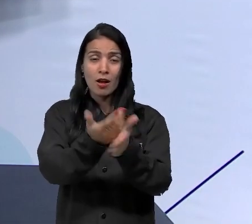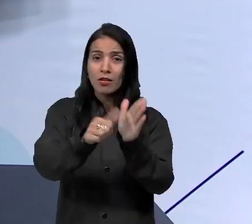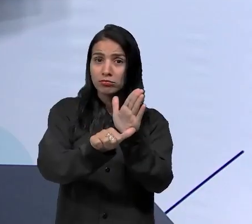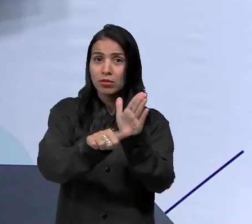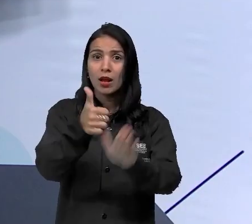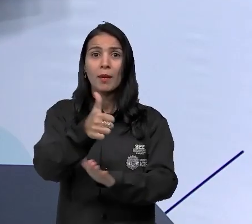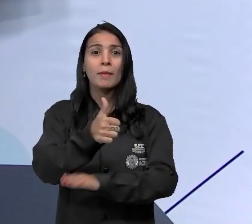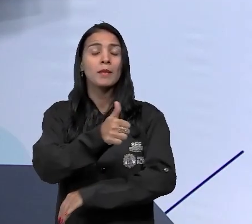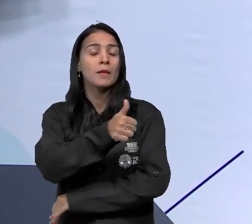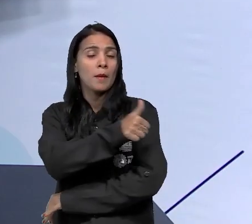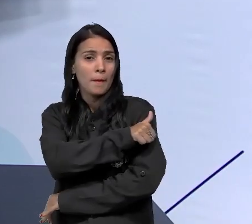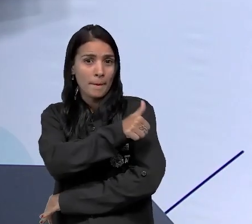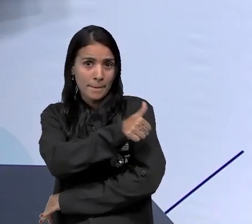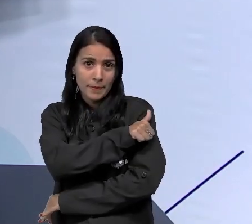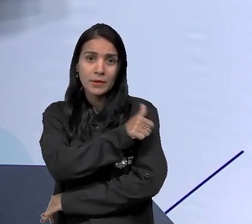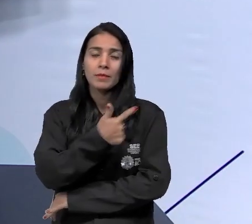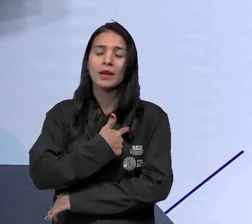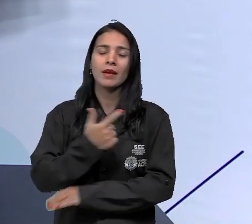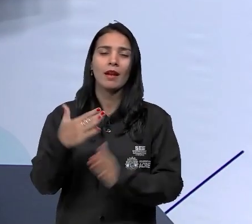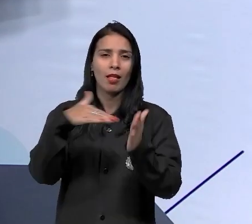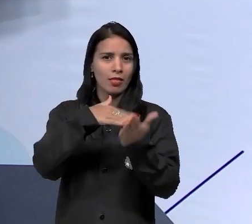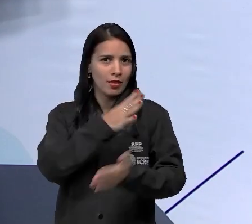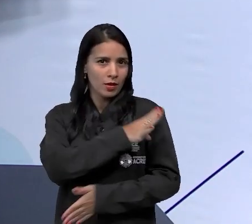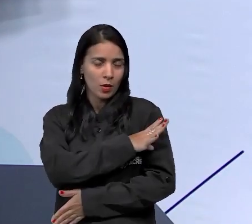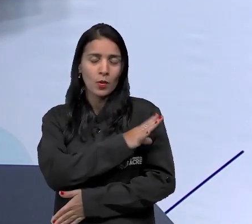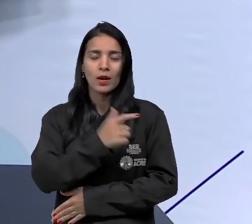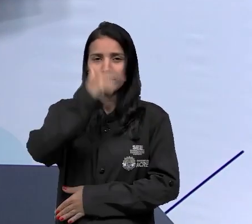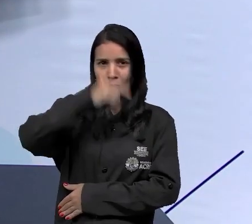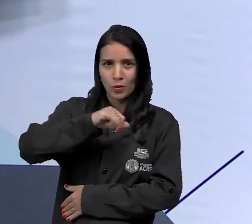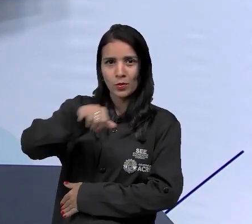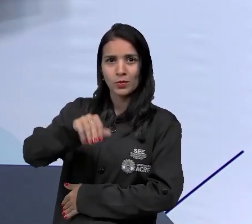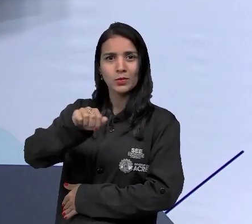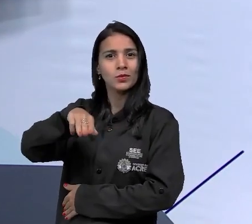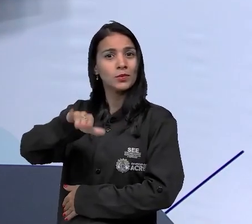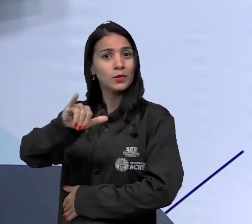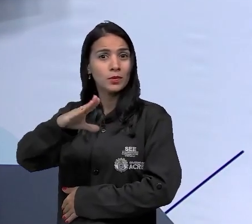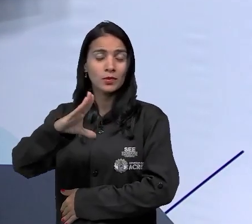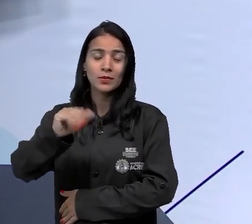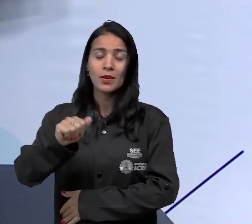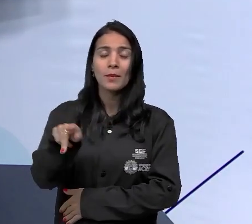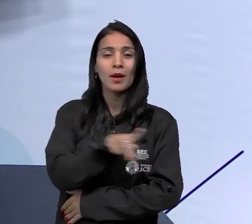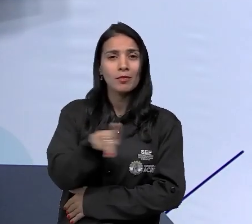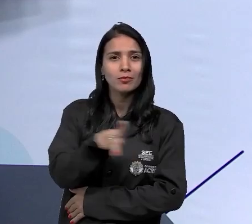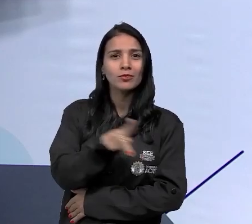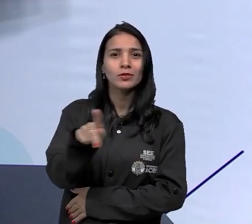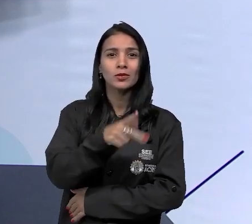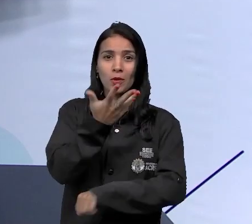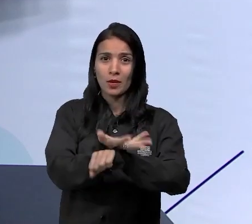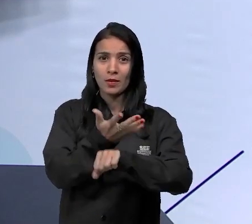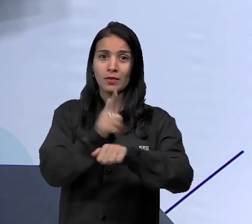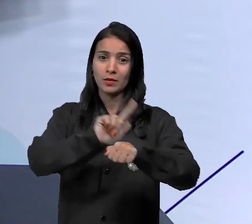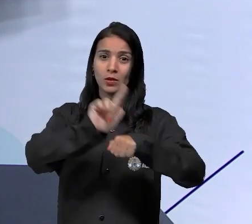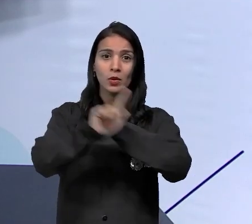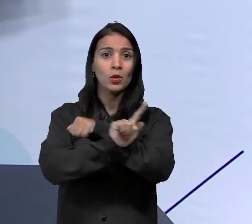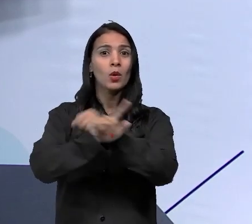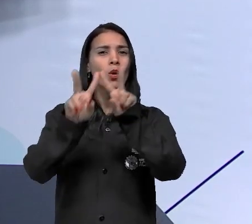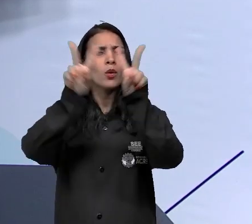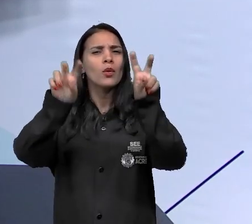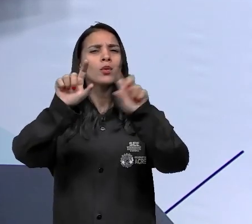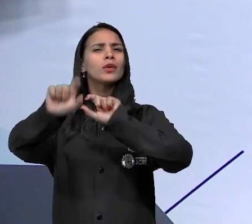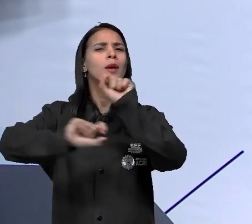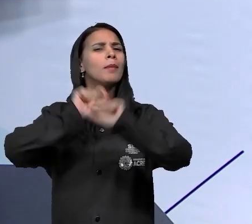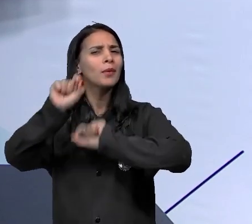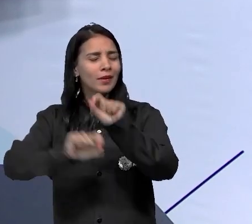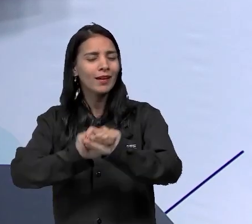série, quarto bimestre. Eu sou Jamaica Kelly, professora de Geografia, e o tema da nossa aula hoje é Biomas